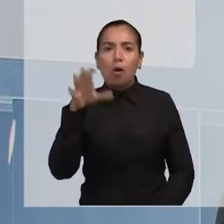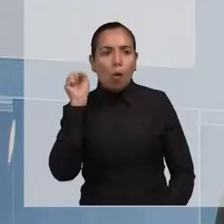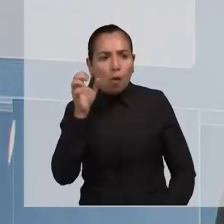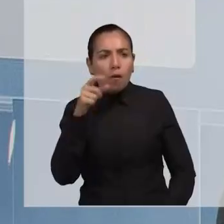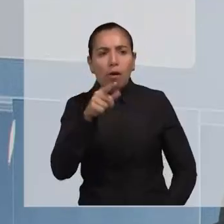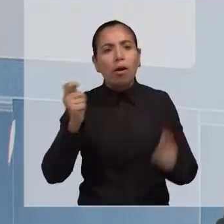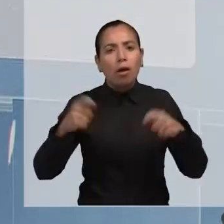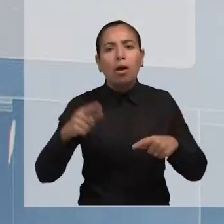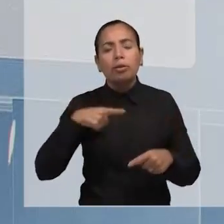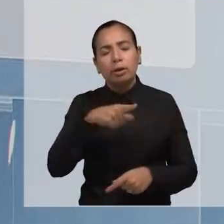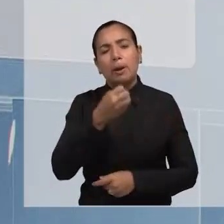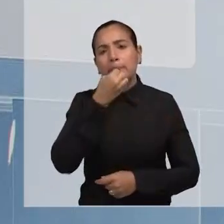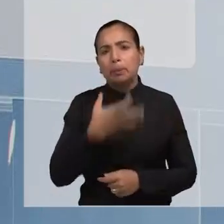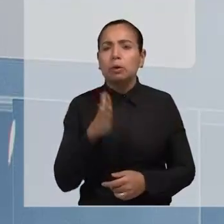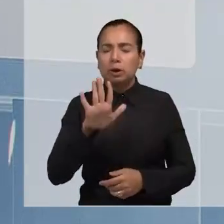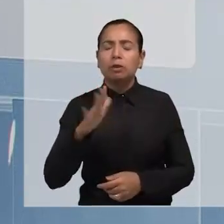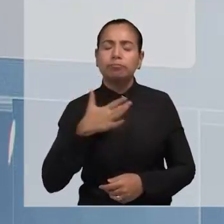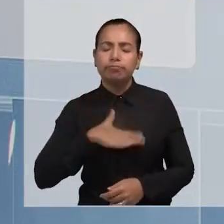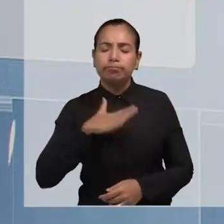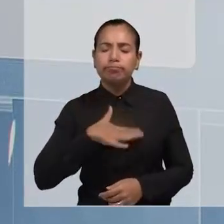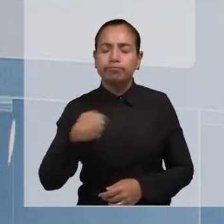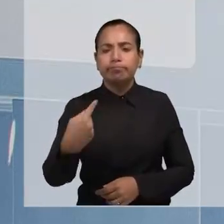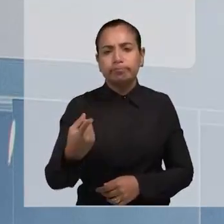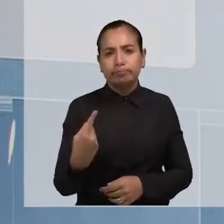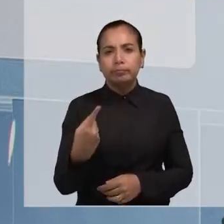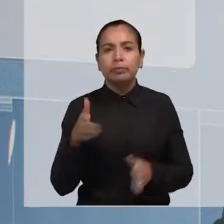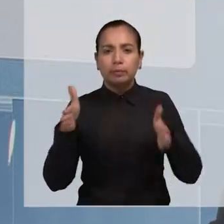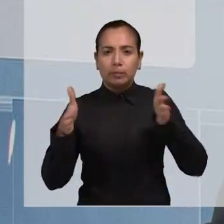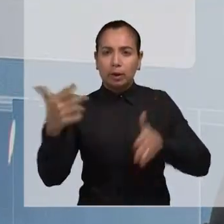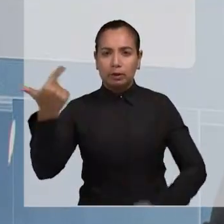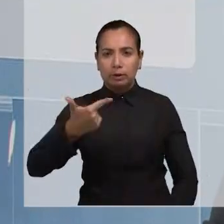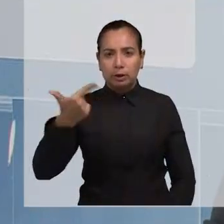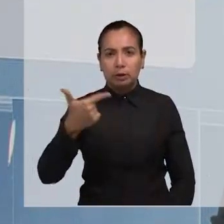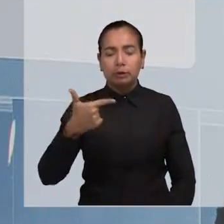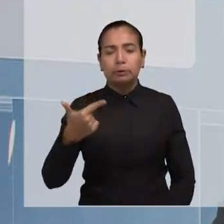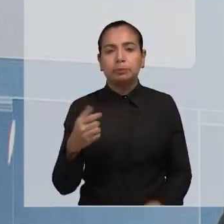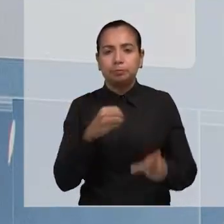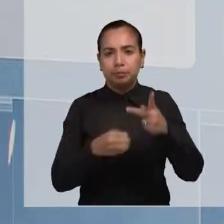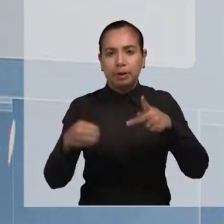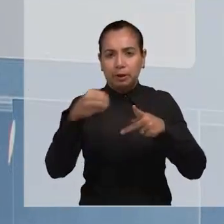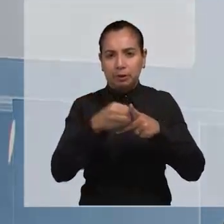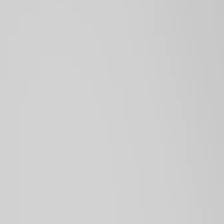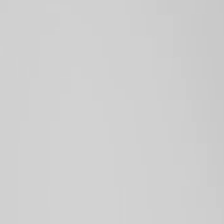certeza disso. Eu vou para um rápido intervalo e volto já com o segundo bloco do programa Pela Ordem. Não sai daí não.